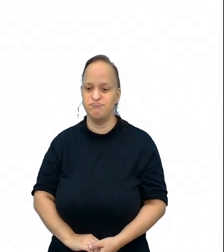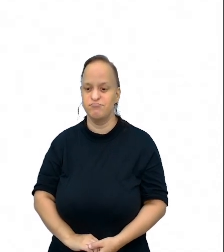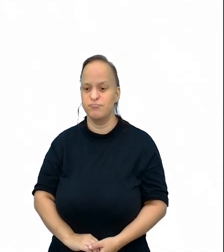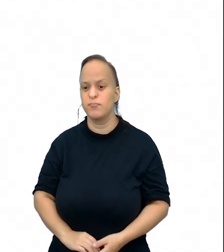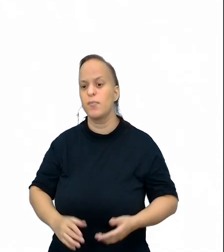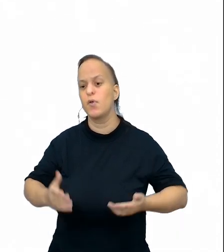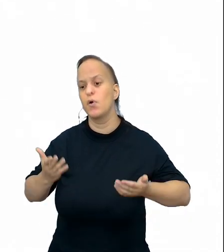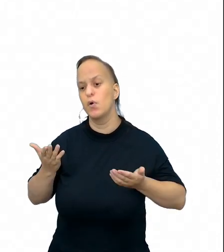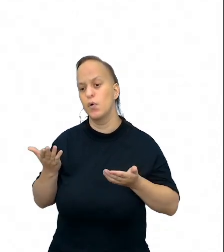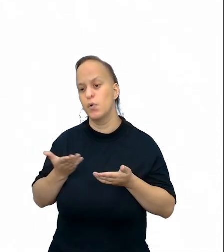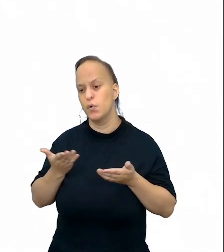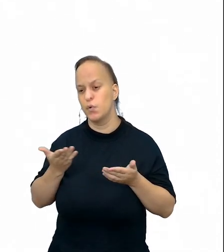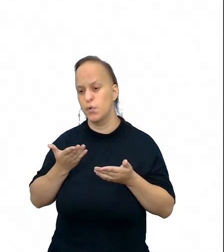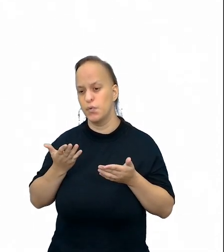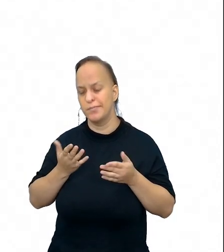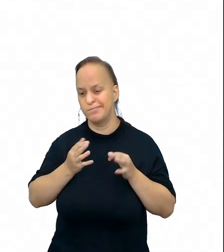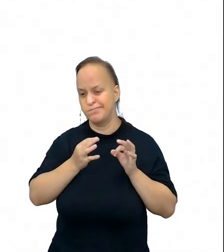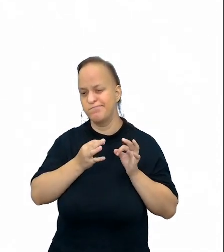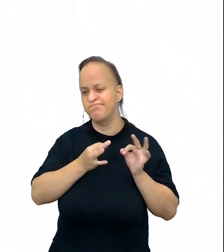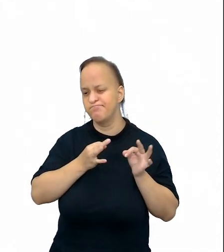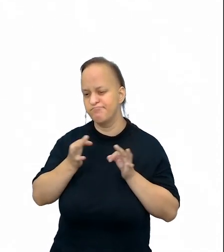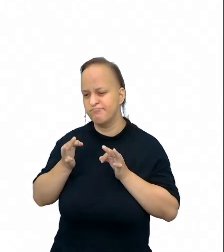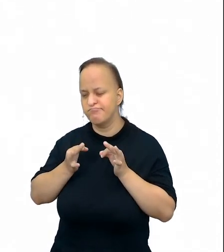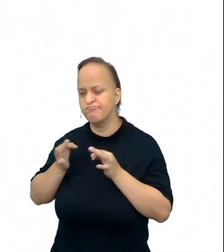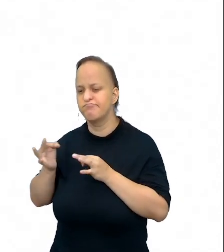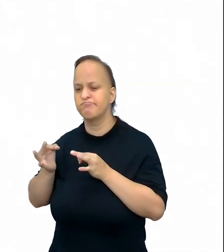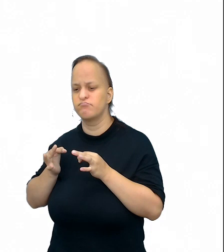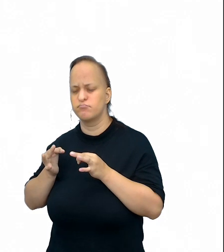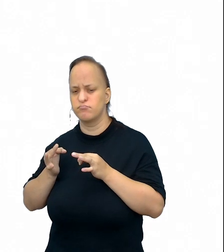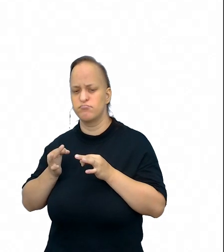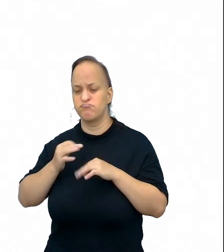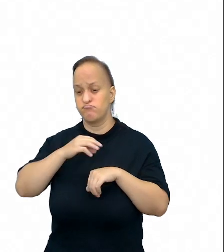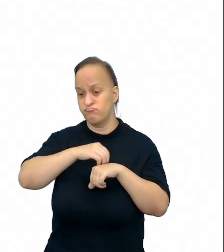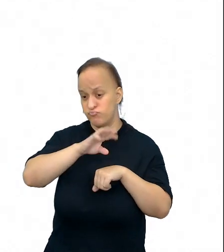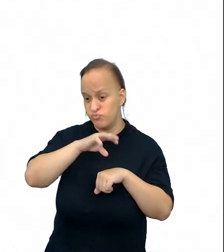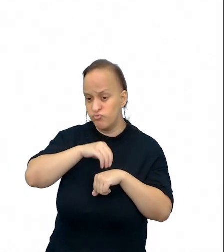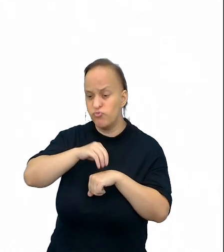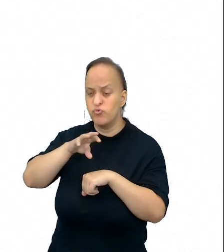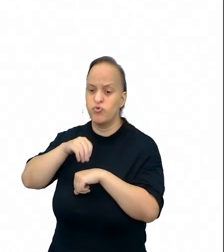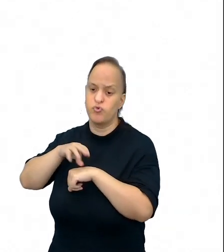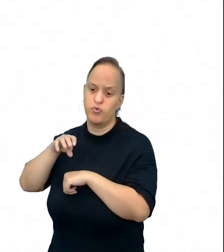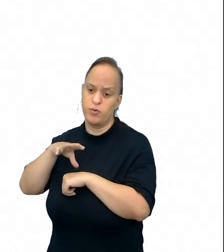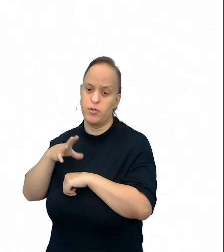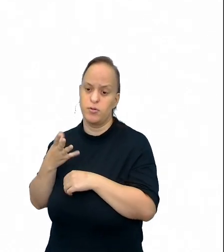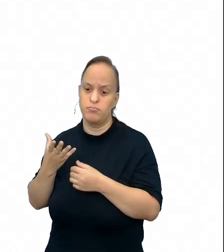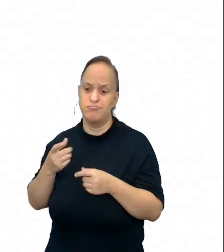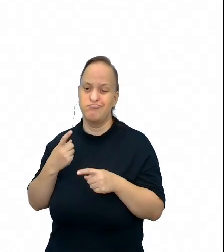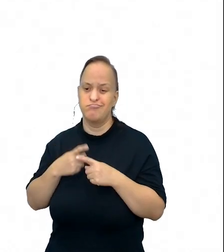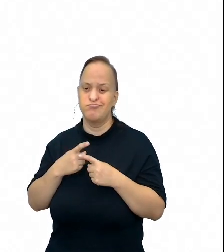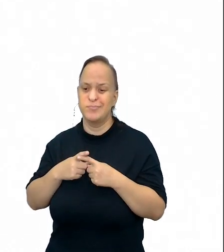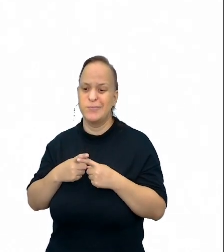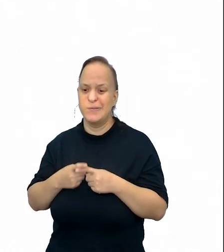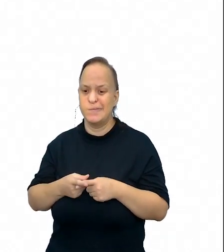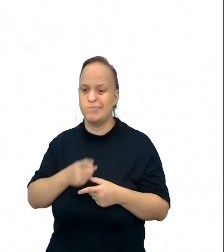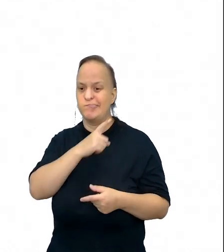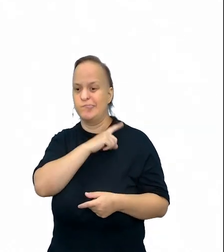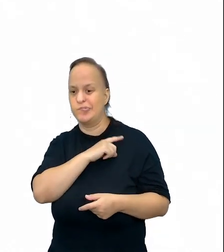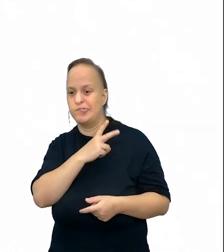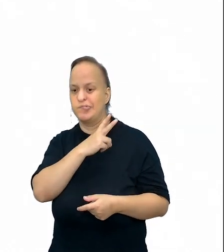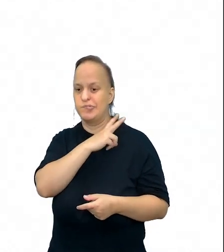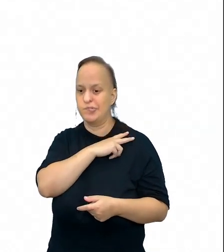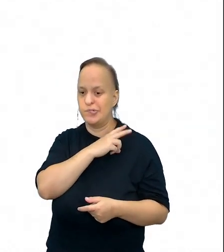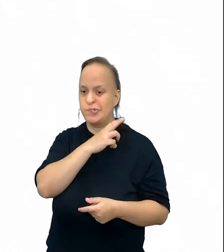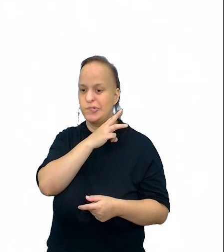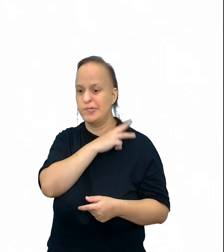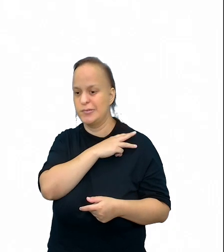disse, são propostas variadas, porque a cada série cabe uma metodologia e não especificamente